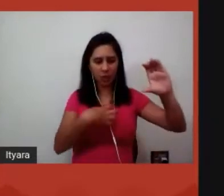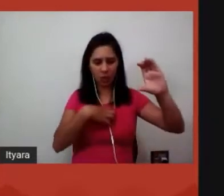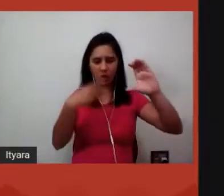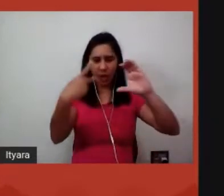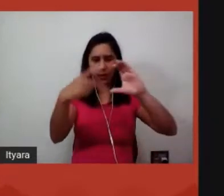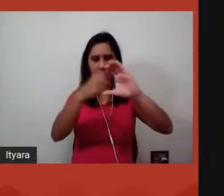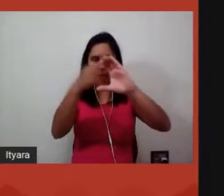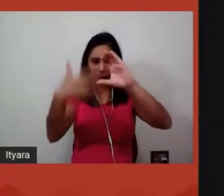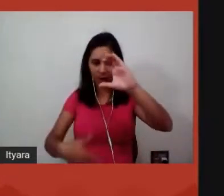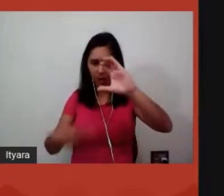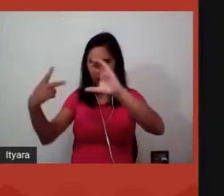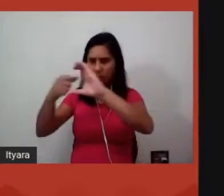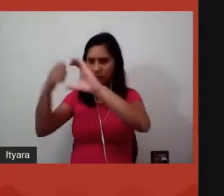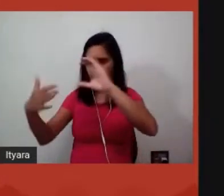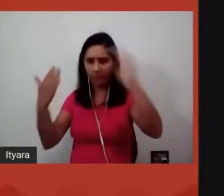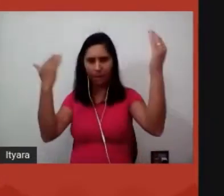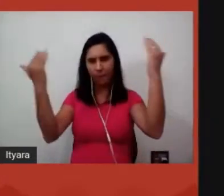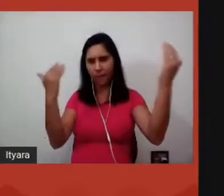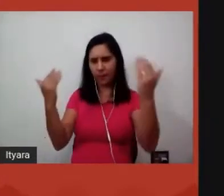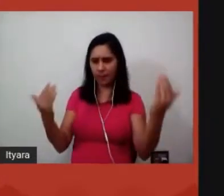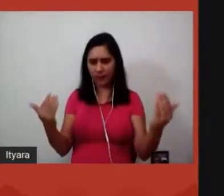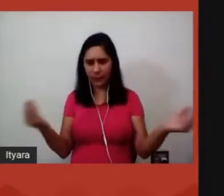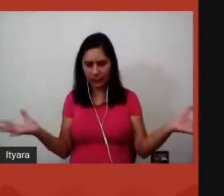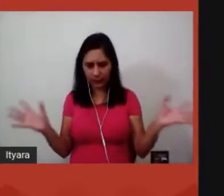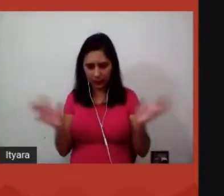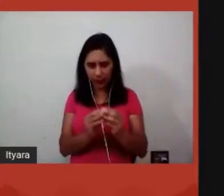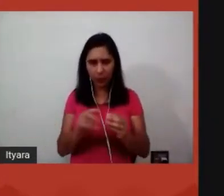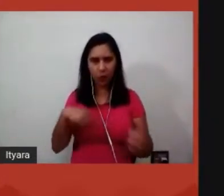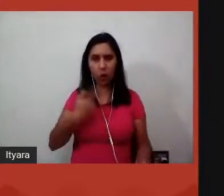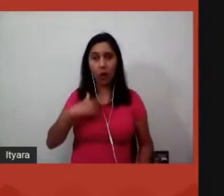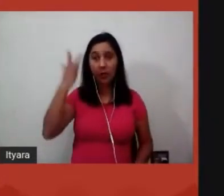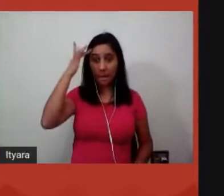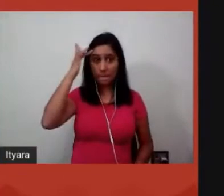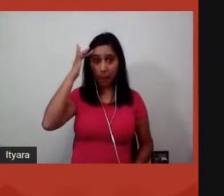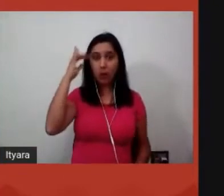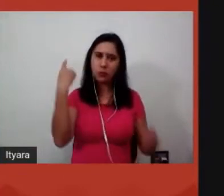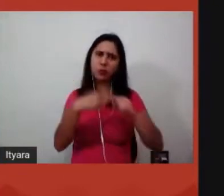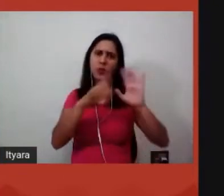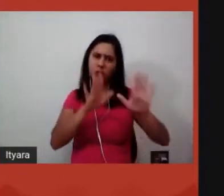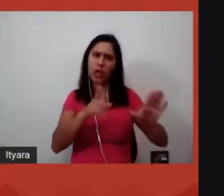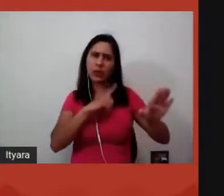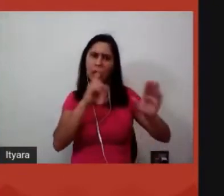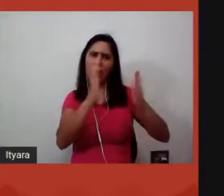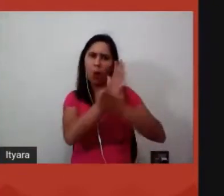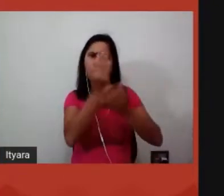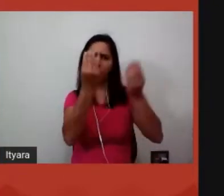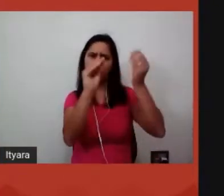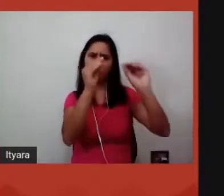chegar aí nas nossas hipóteses, mesmo que a gente já tenha algumas aqui.